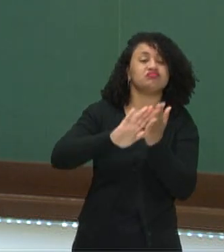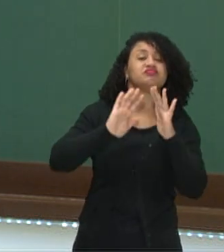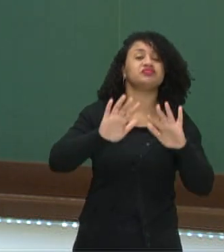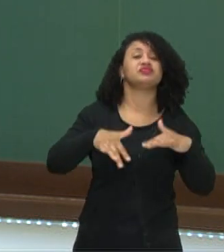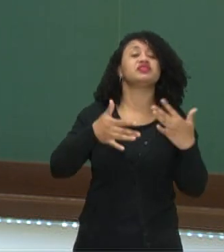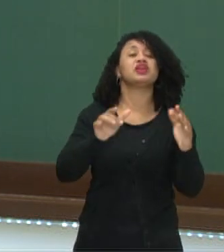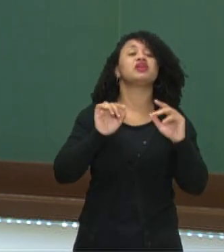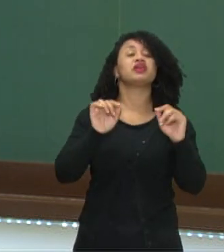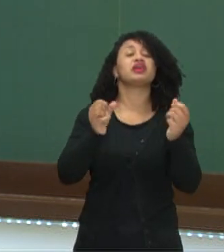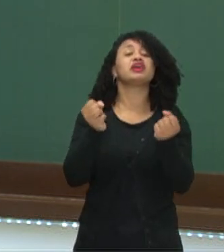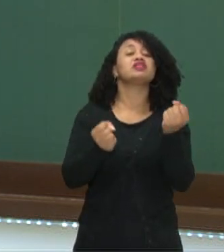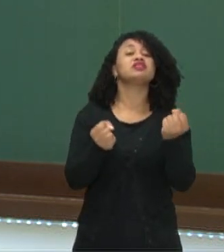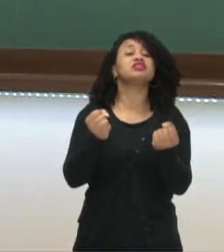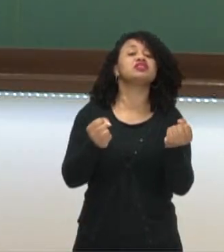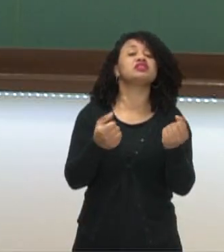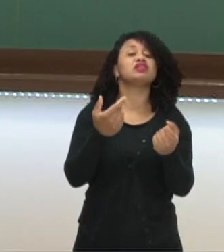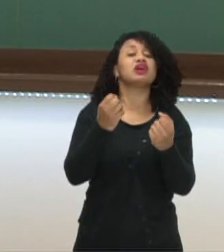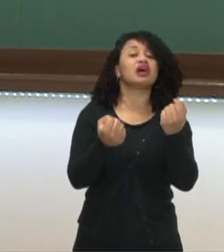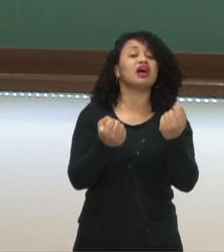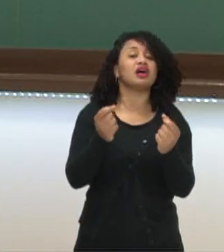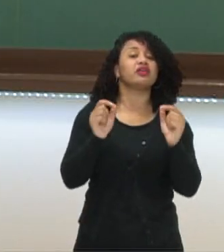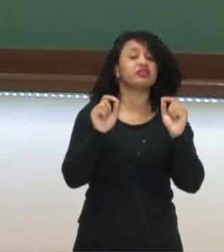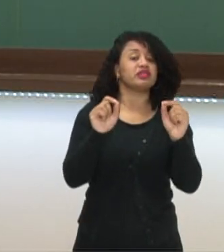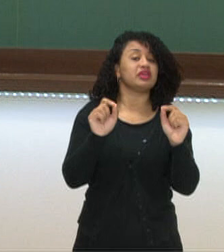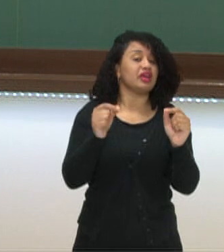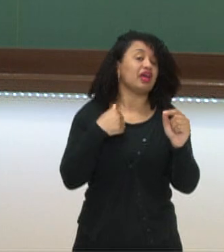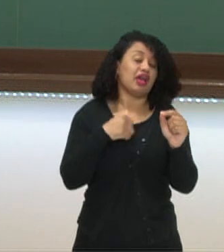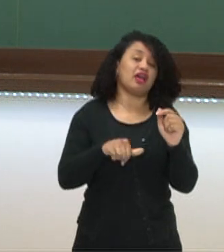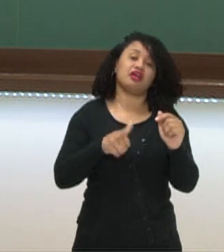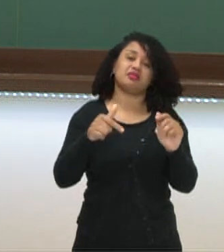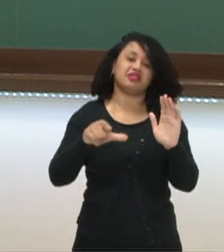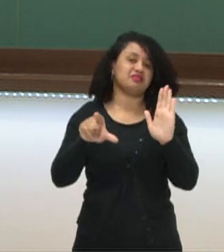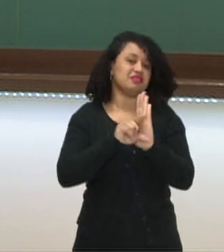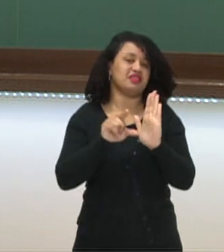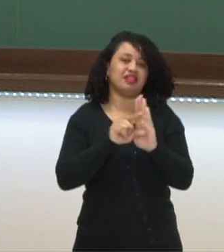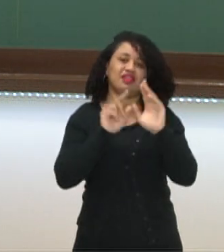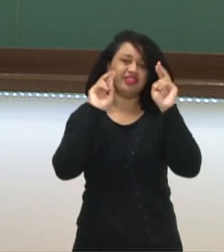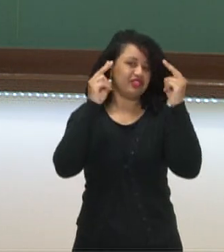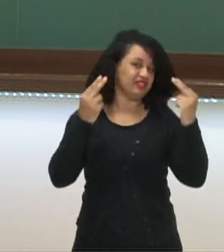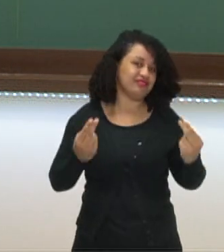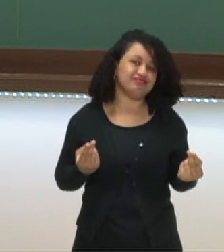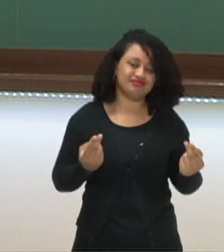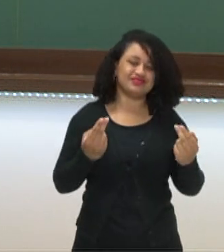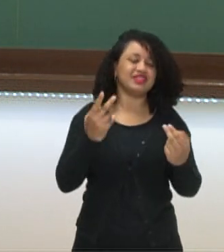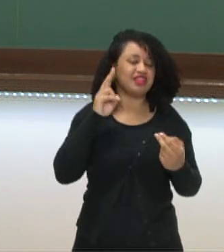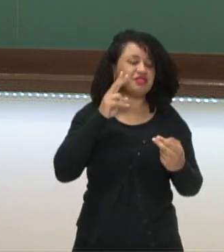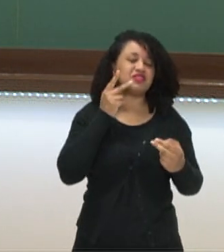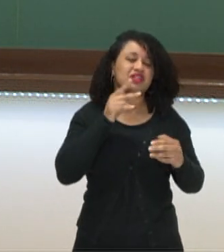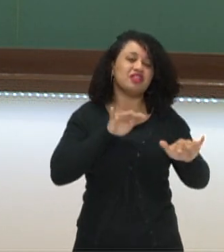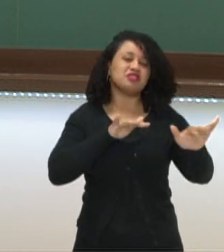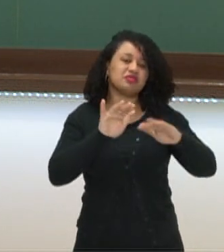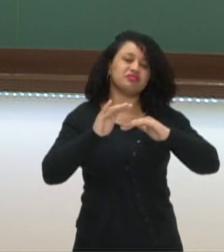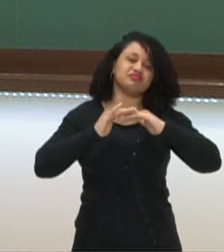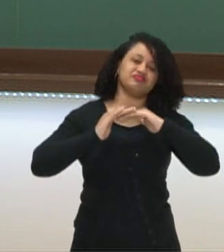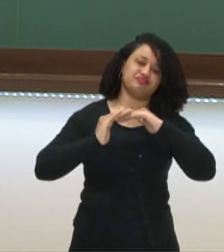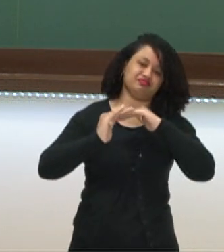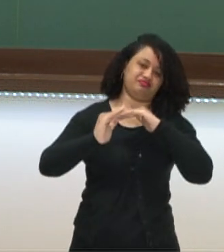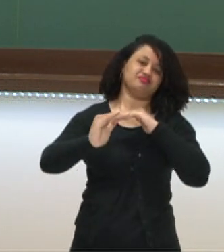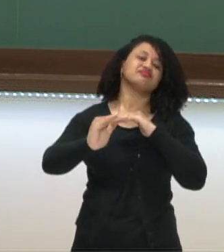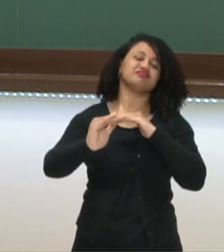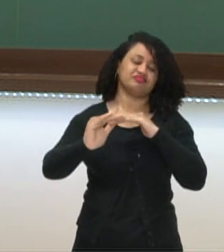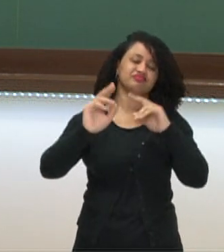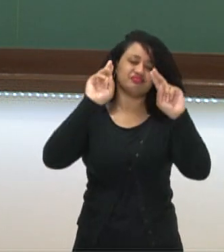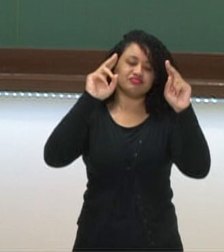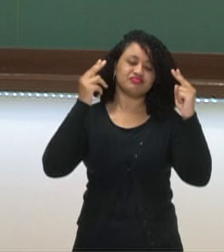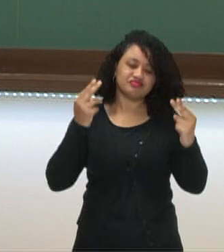aí quem vai dirigir o teu carro não é você, é a primeira lei de Newton. Lembre-se que eu falei, movimento, retilíneo e uniforme.